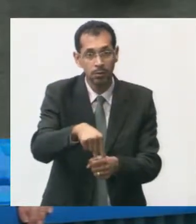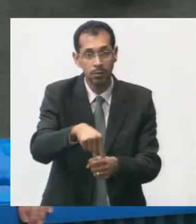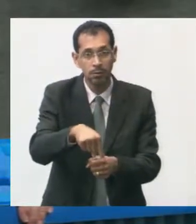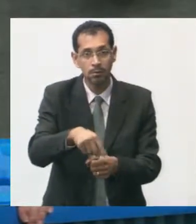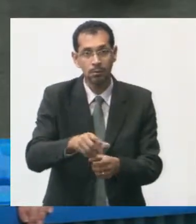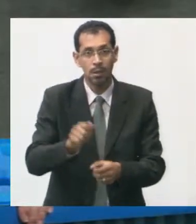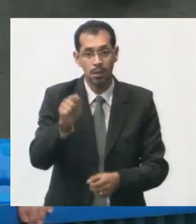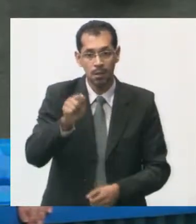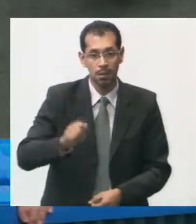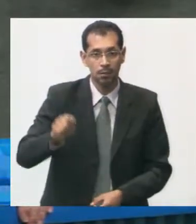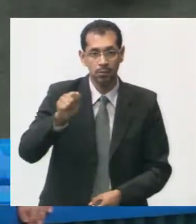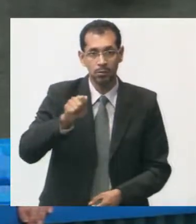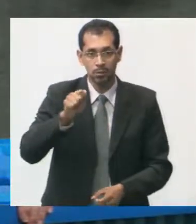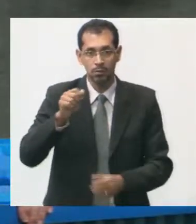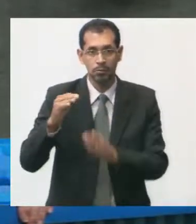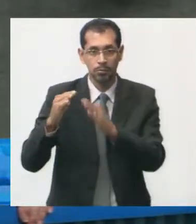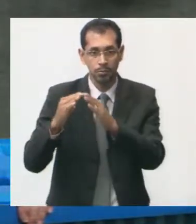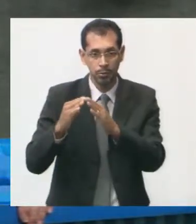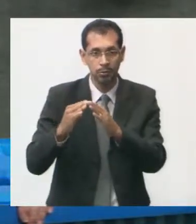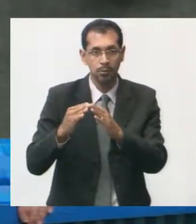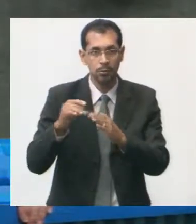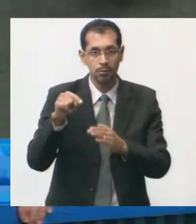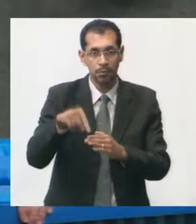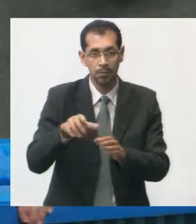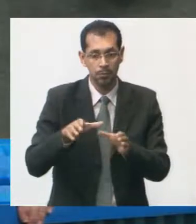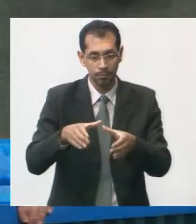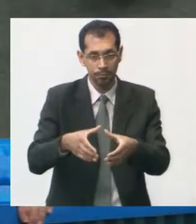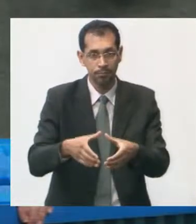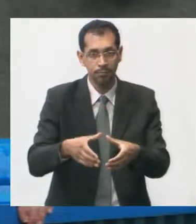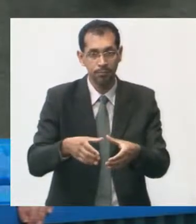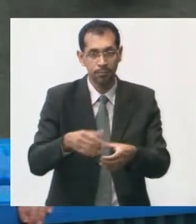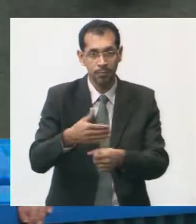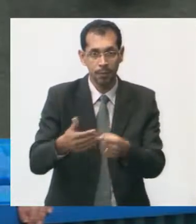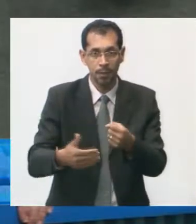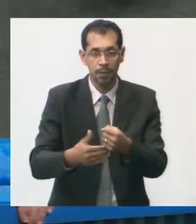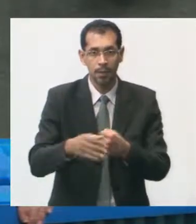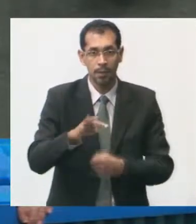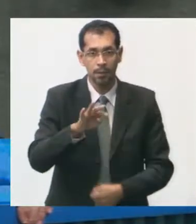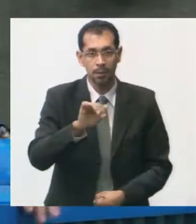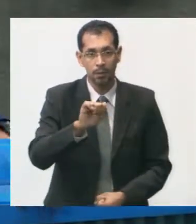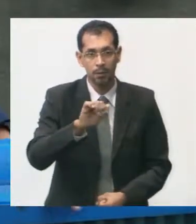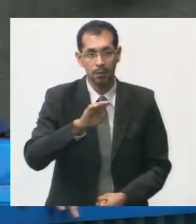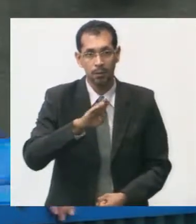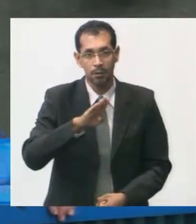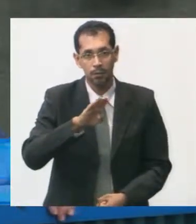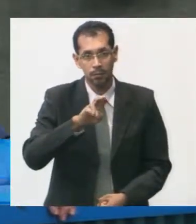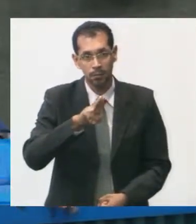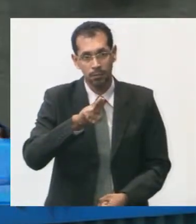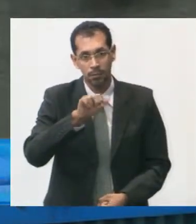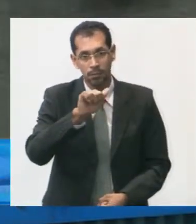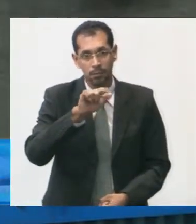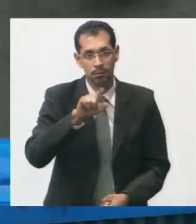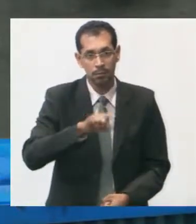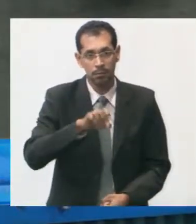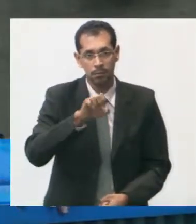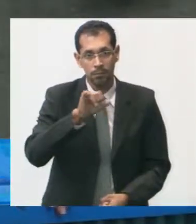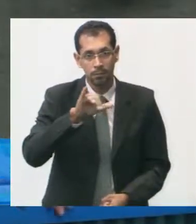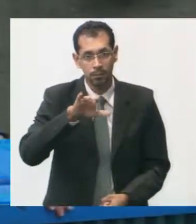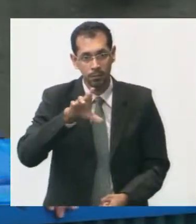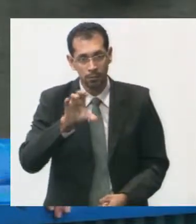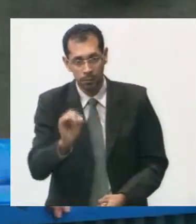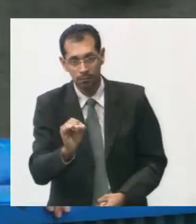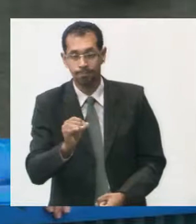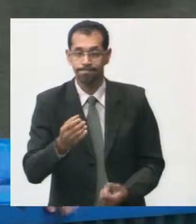sei para qual finalidade, até porque eu já participei